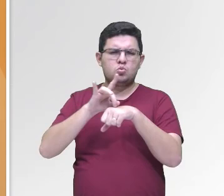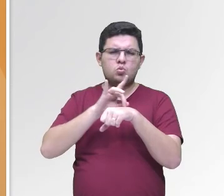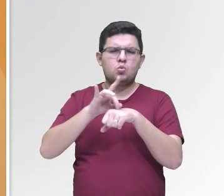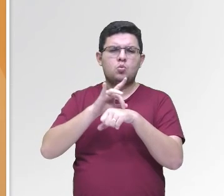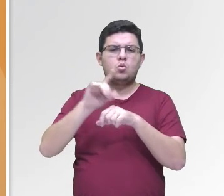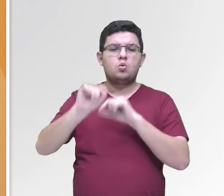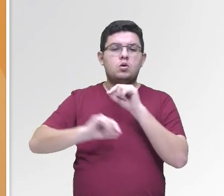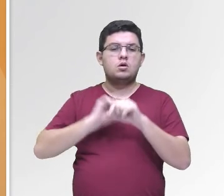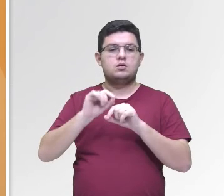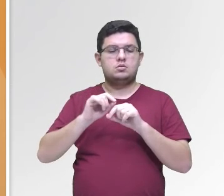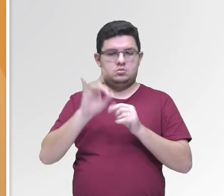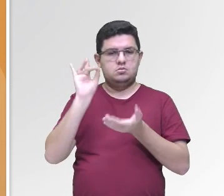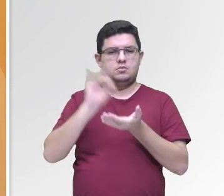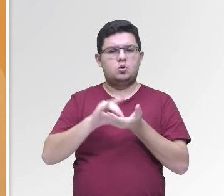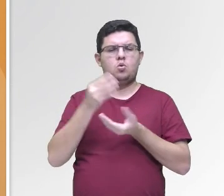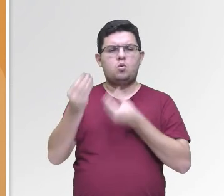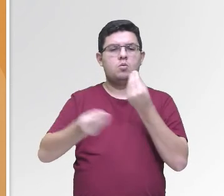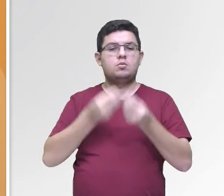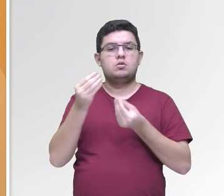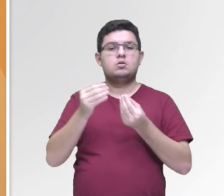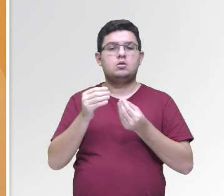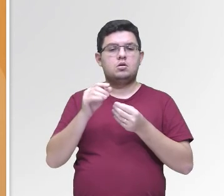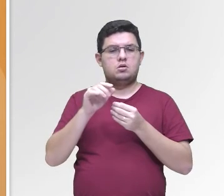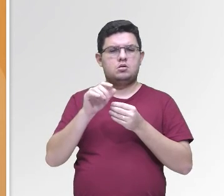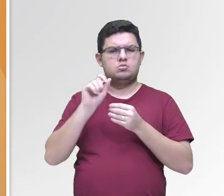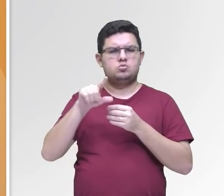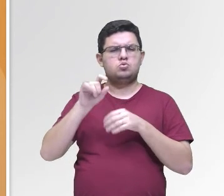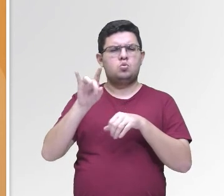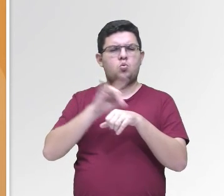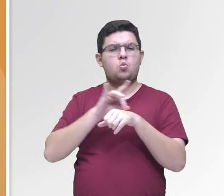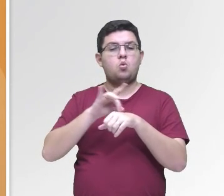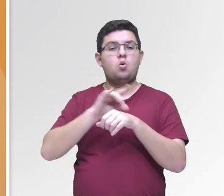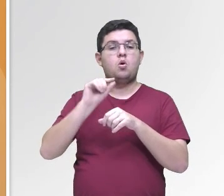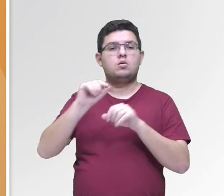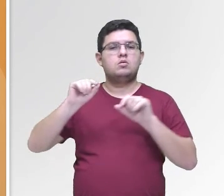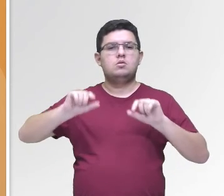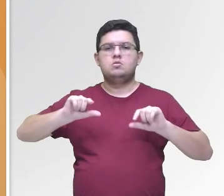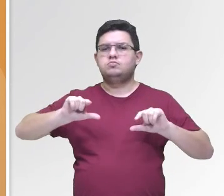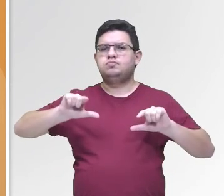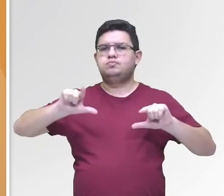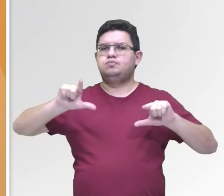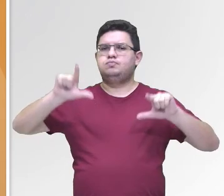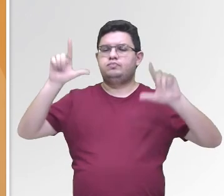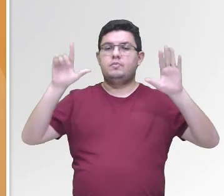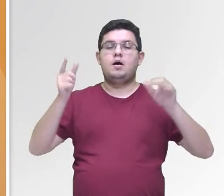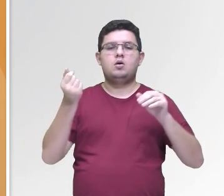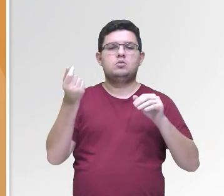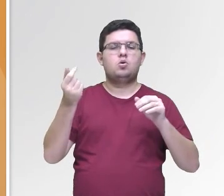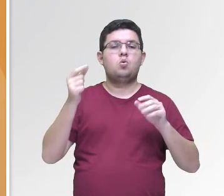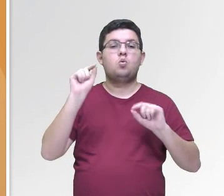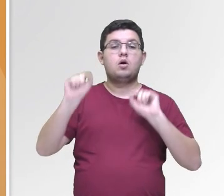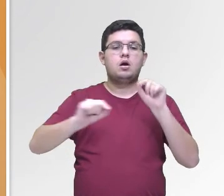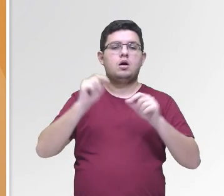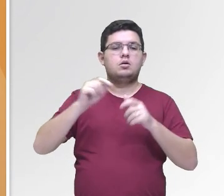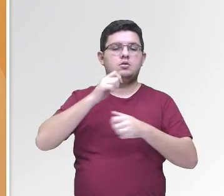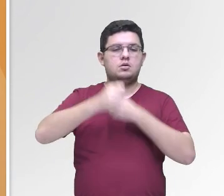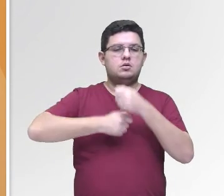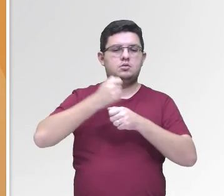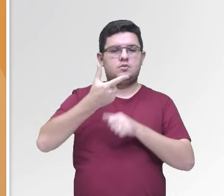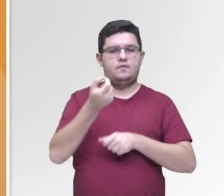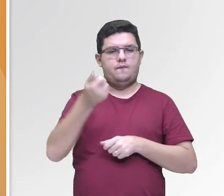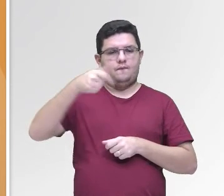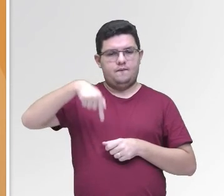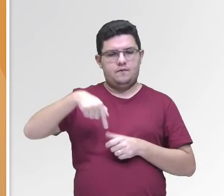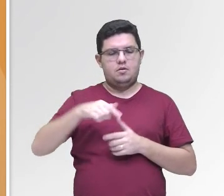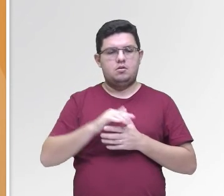na verdade, o azul escuro ele vai indicar a maior força que essa marca exercia em